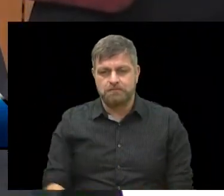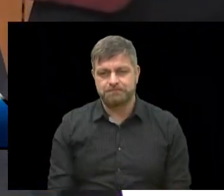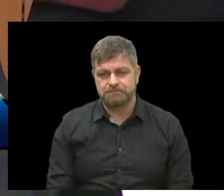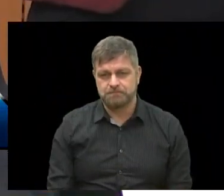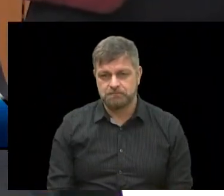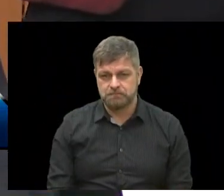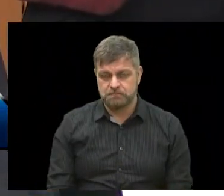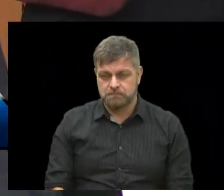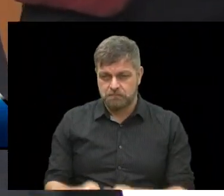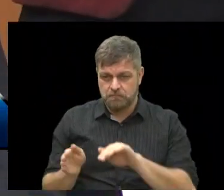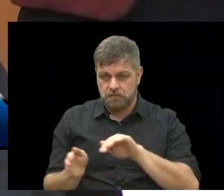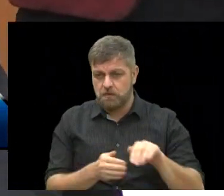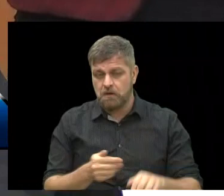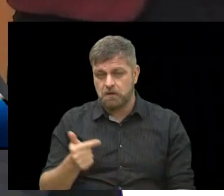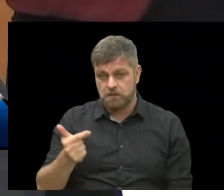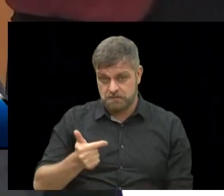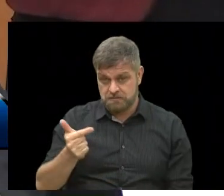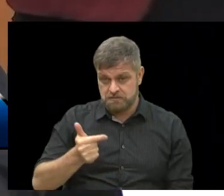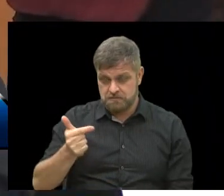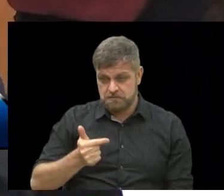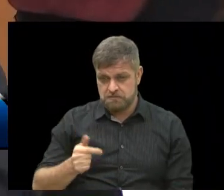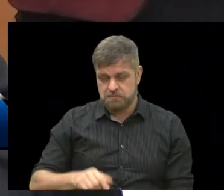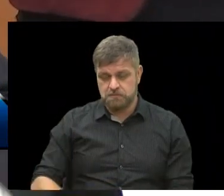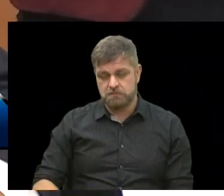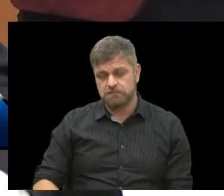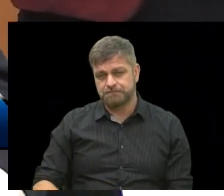Vamos para o segundo item.